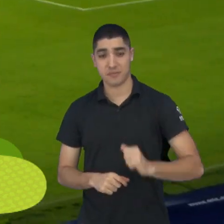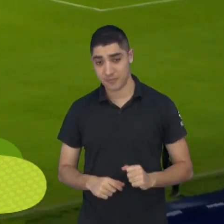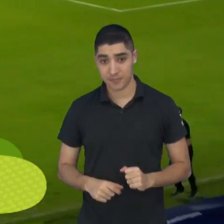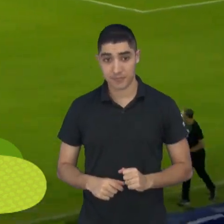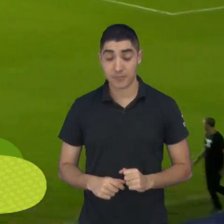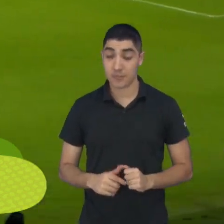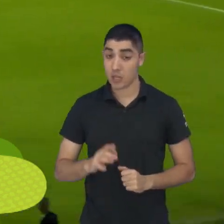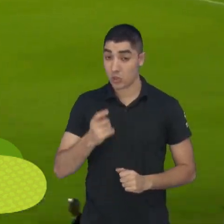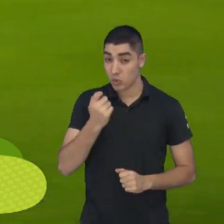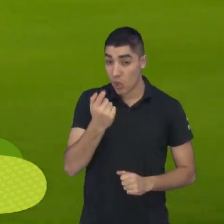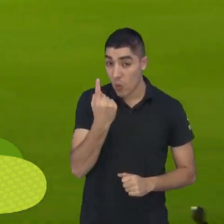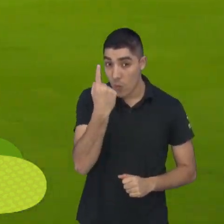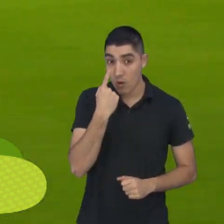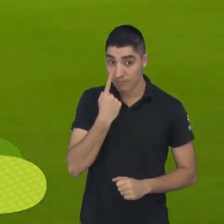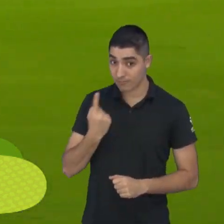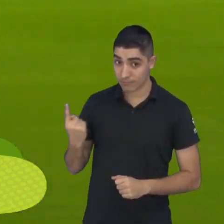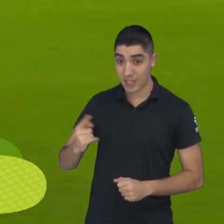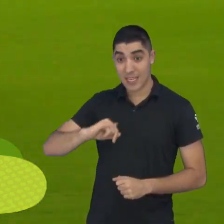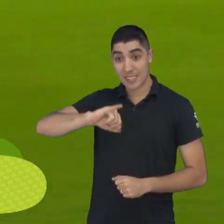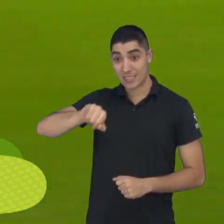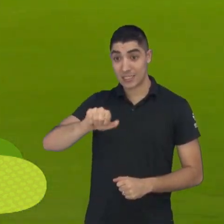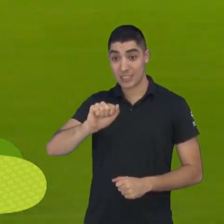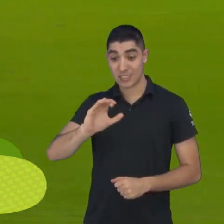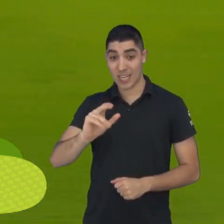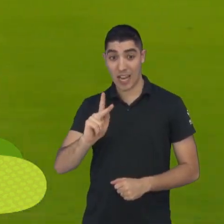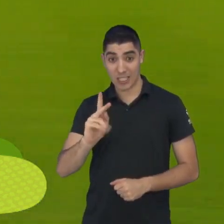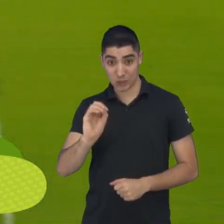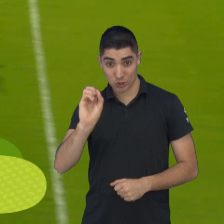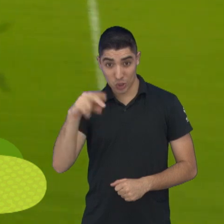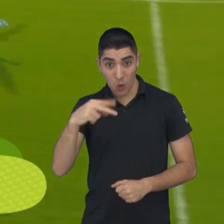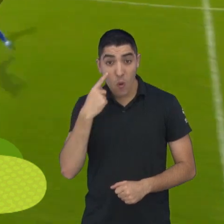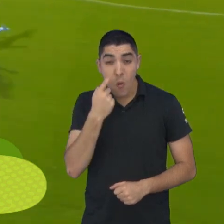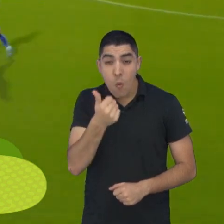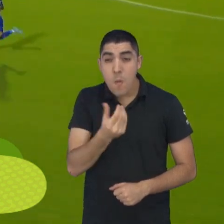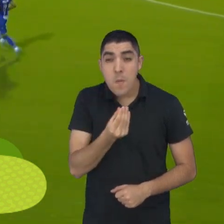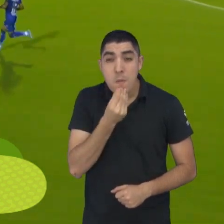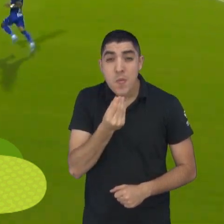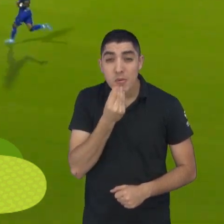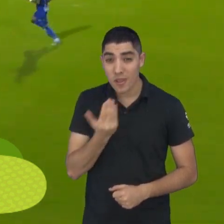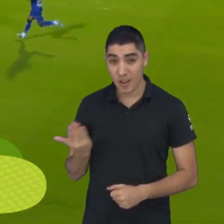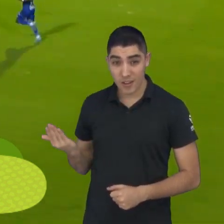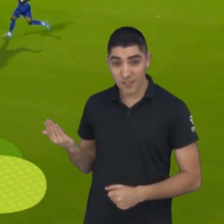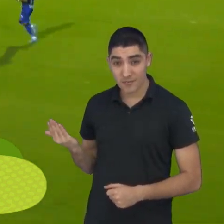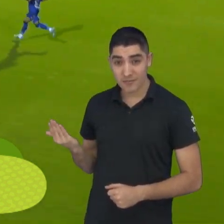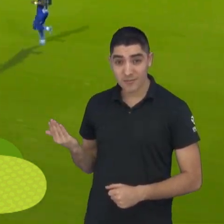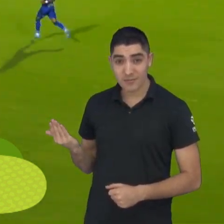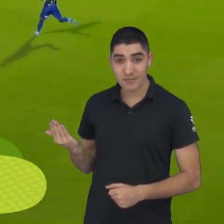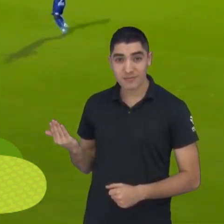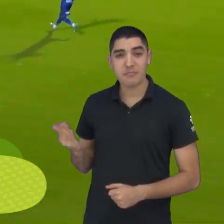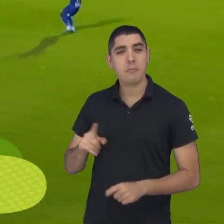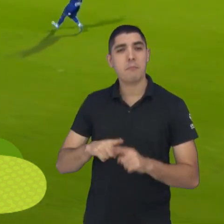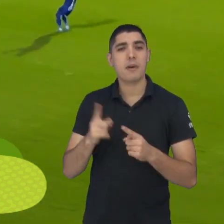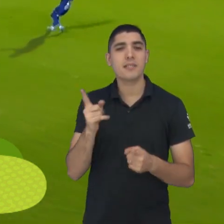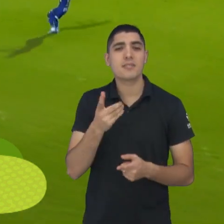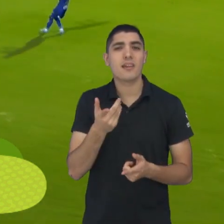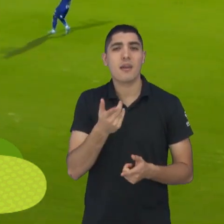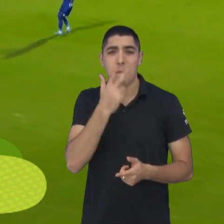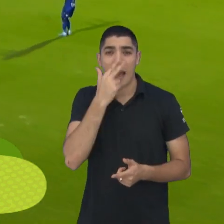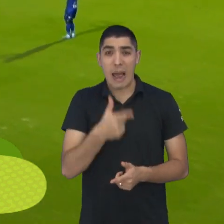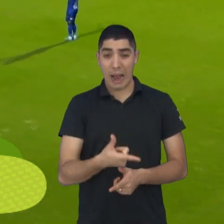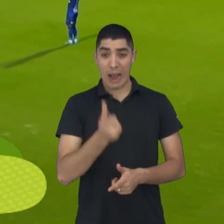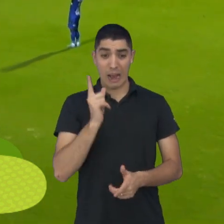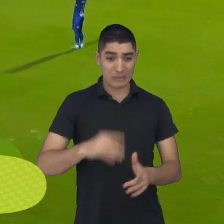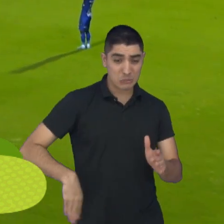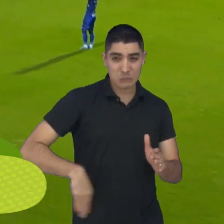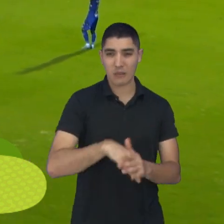Com exceção do Jackson, que teve o que seria a melhor chance do segundo tempo, mas ele se precipitou um pouquinho na